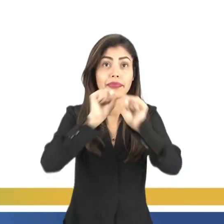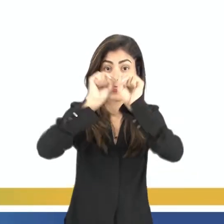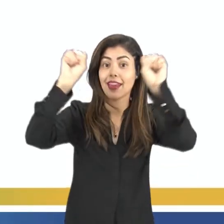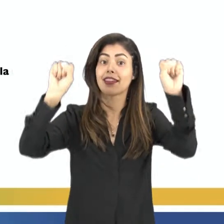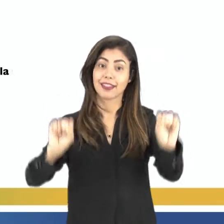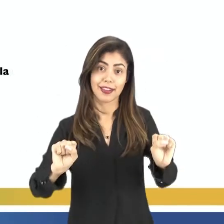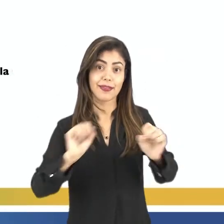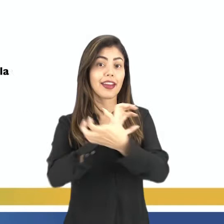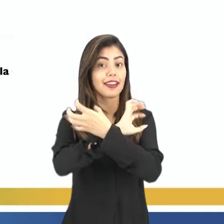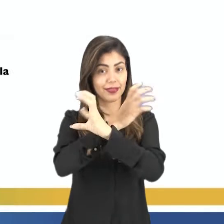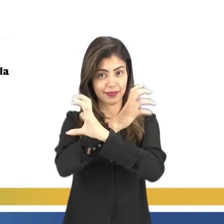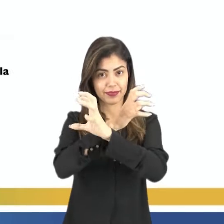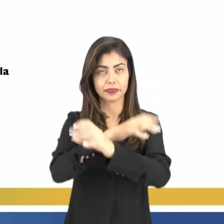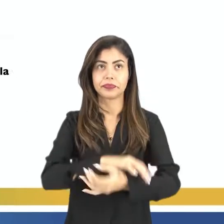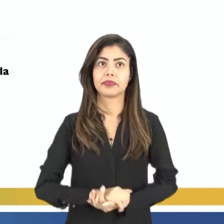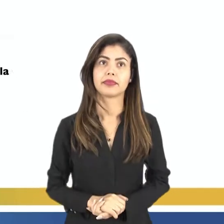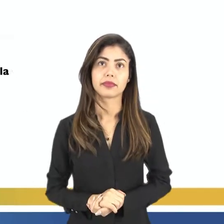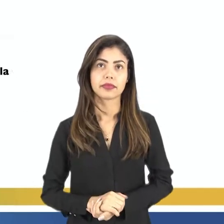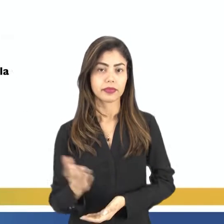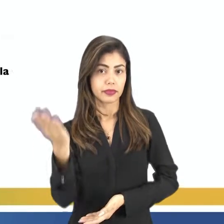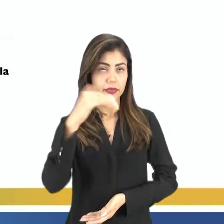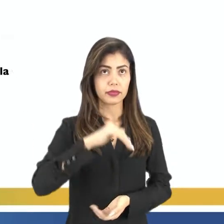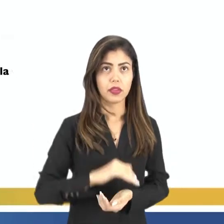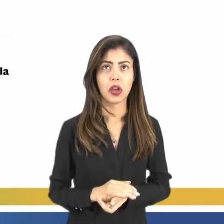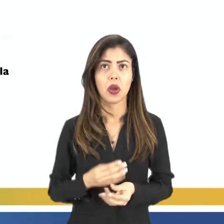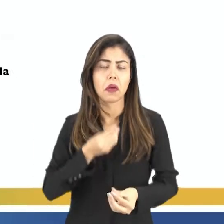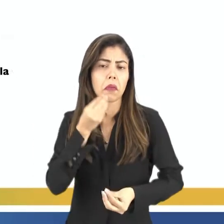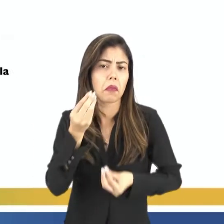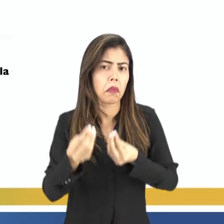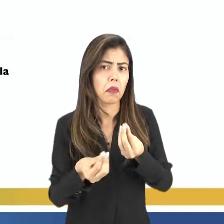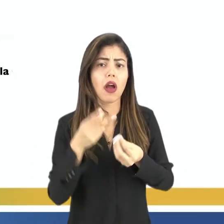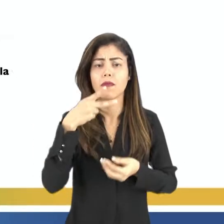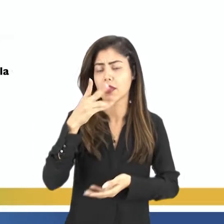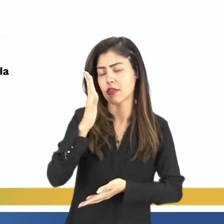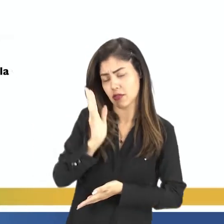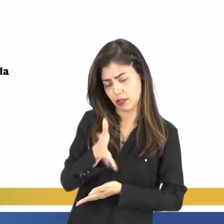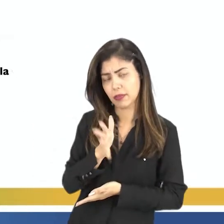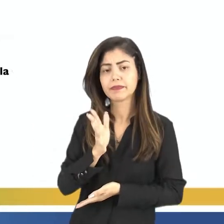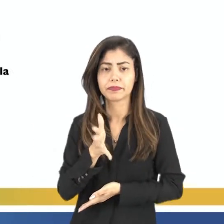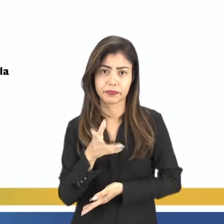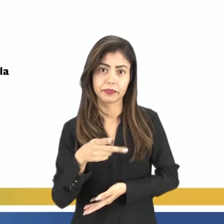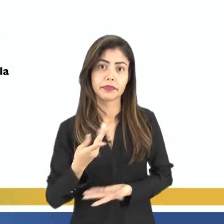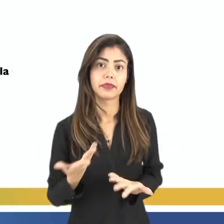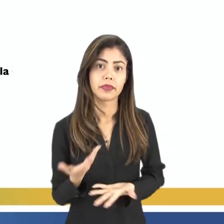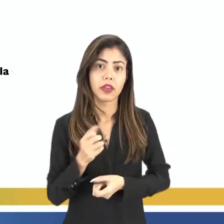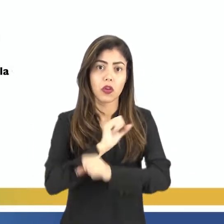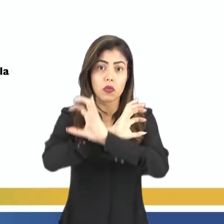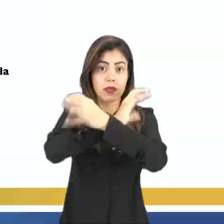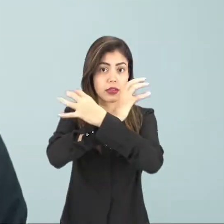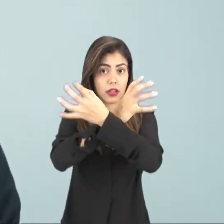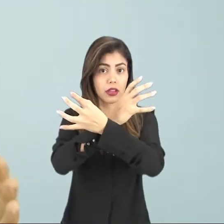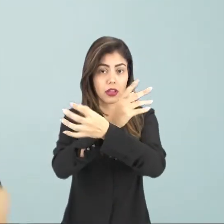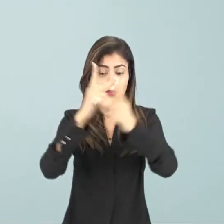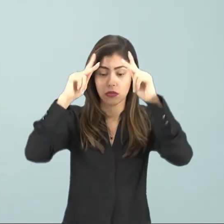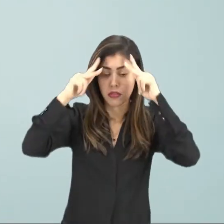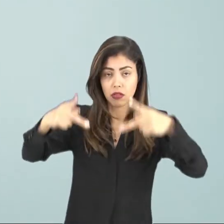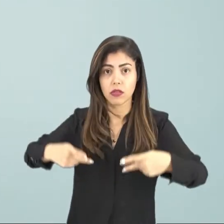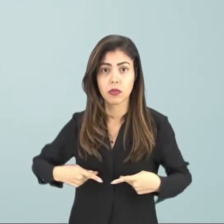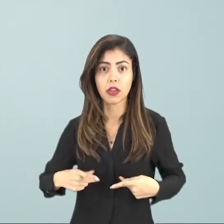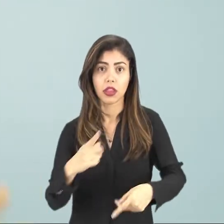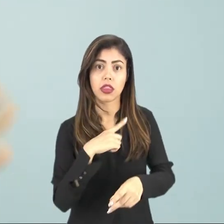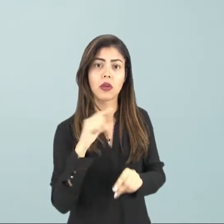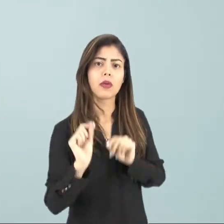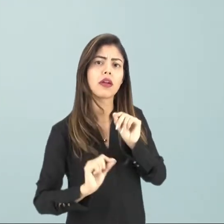sistema esquelético, né? Então vamos lá. Conforme eu já disse para vocês, o esqueleto humano ele vai possuir